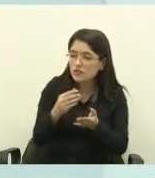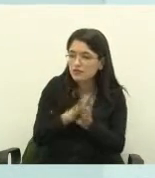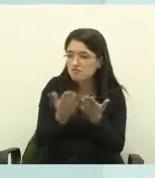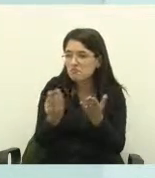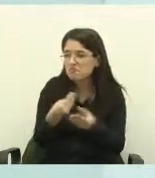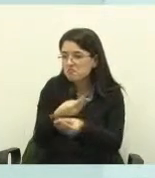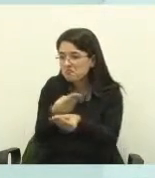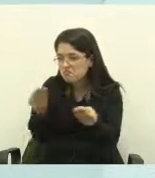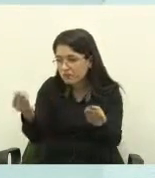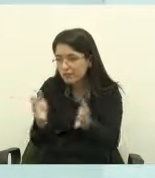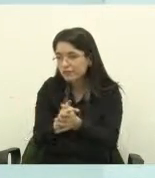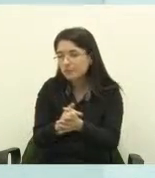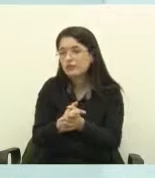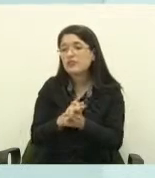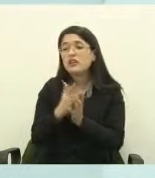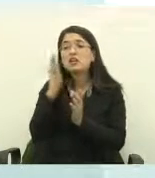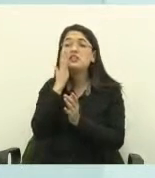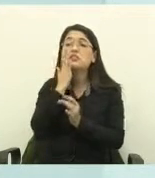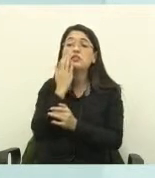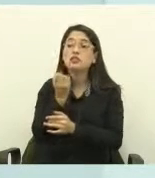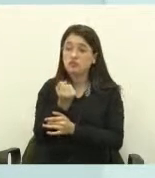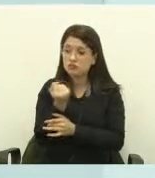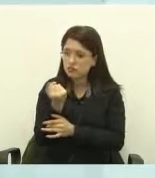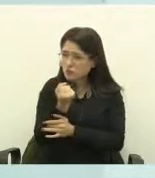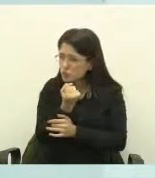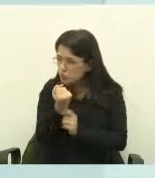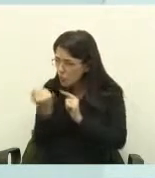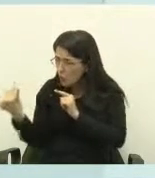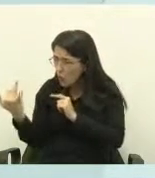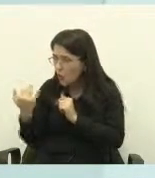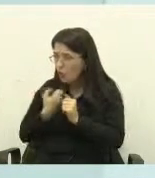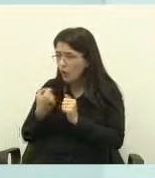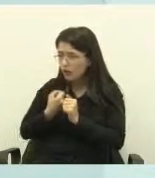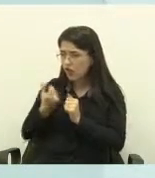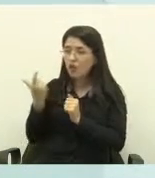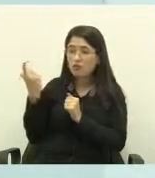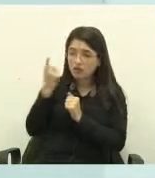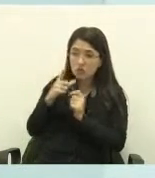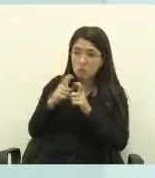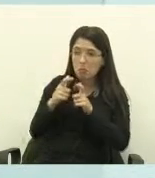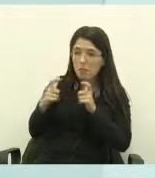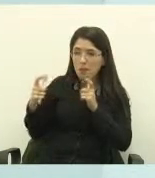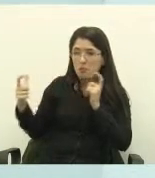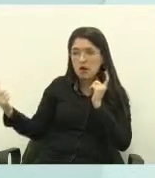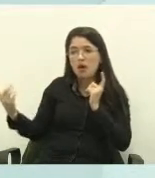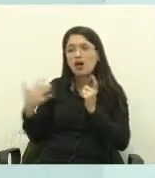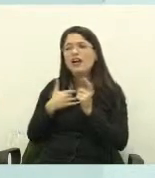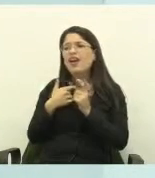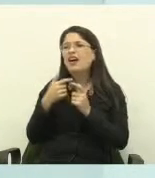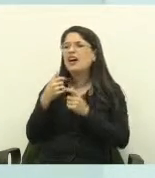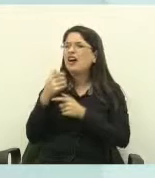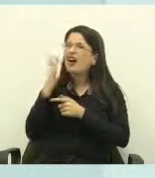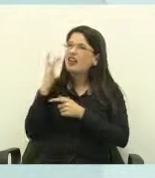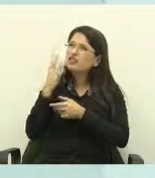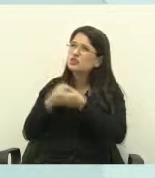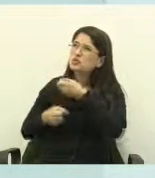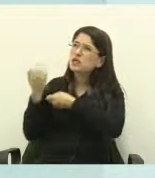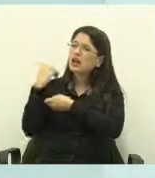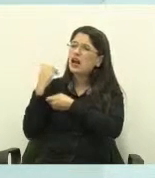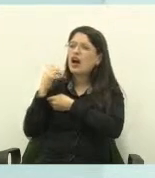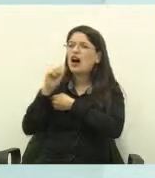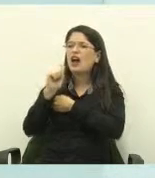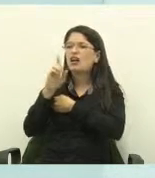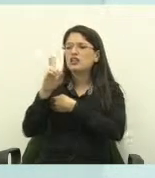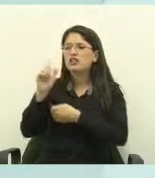se houve algum progresso nisso em números. Recentemente foi feito no Adamastor, se não me falha a memória, um